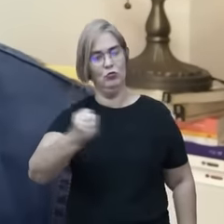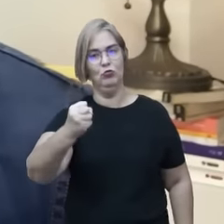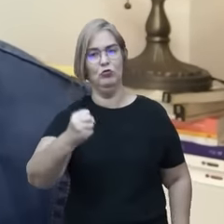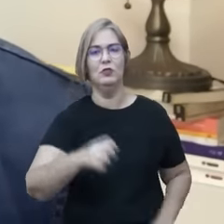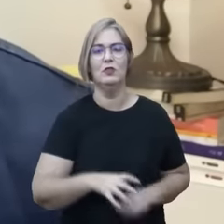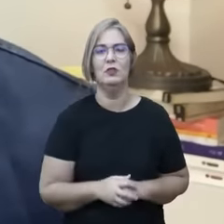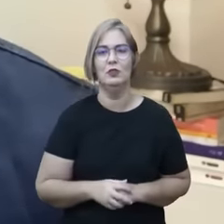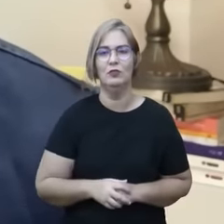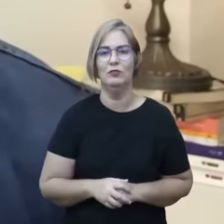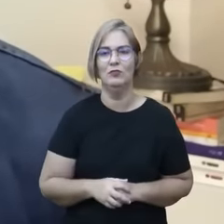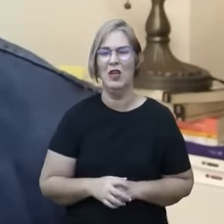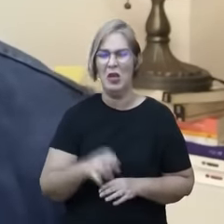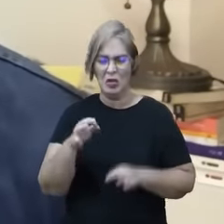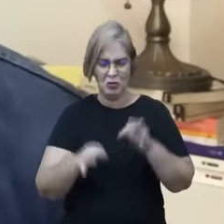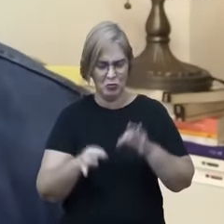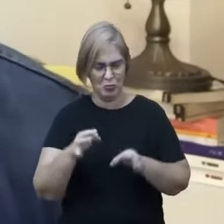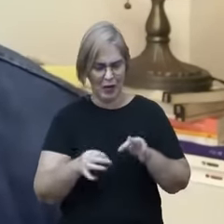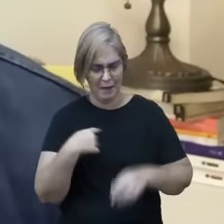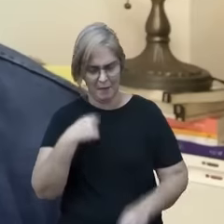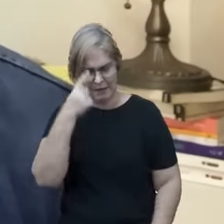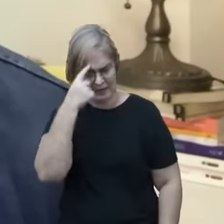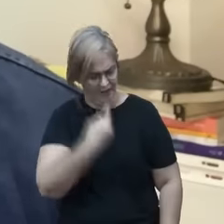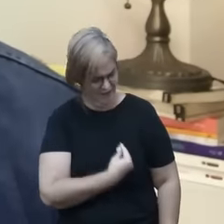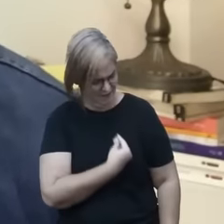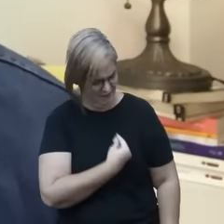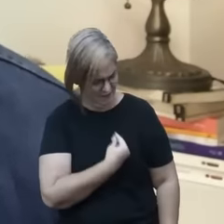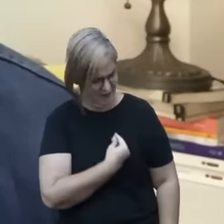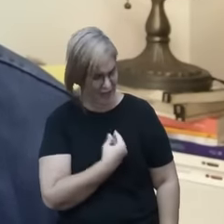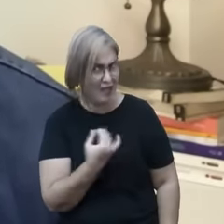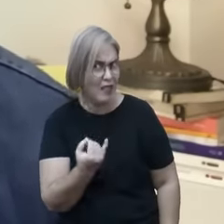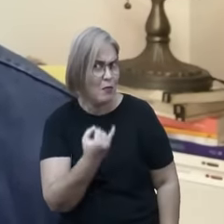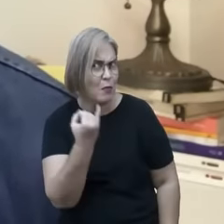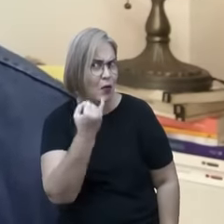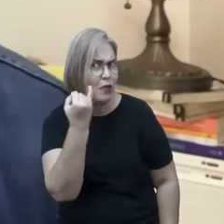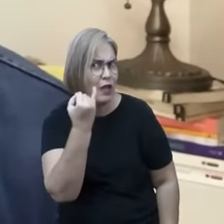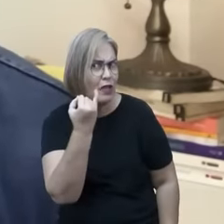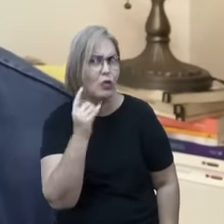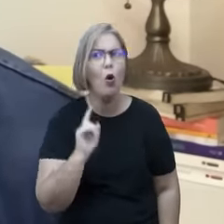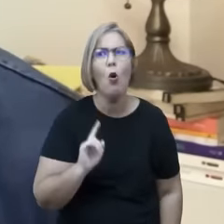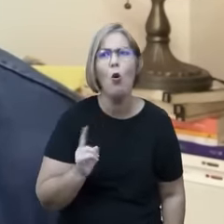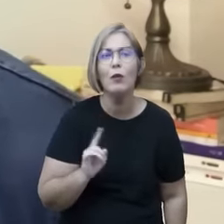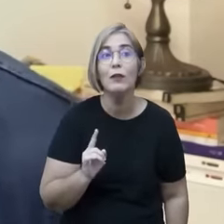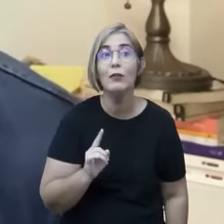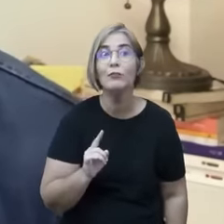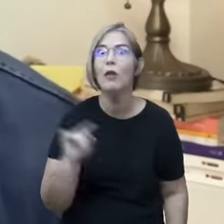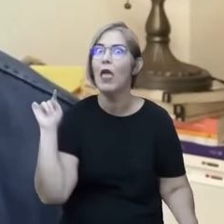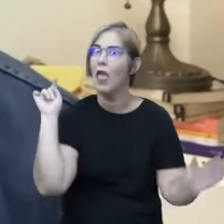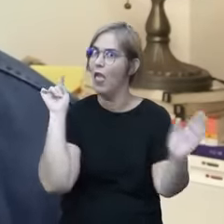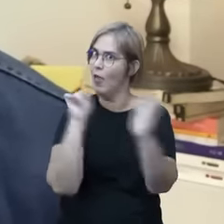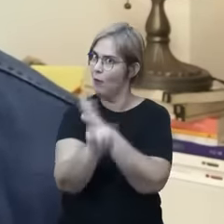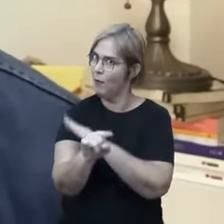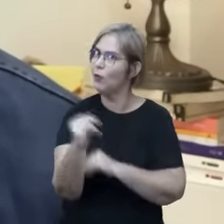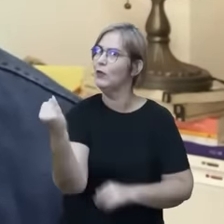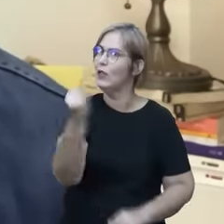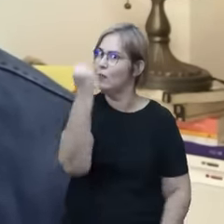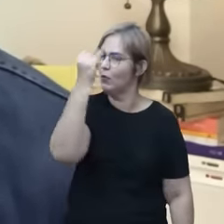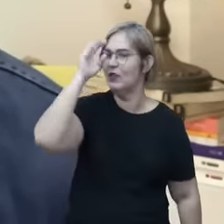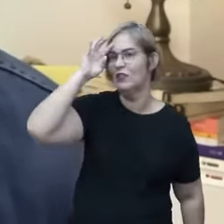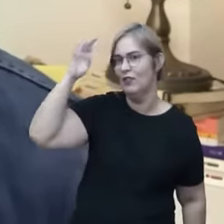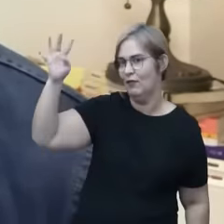Julgar se a vida vale ou não vale a pena ser vivida é responder à pergunta fundamental da filosofia.